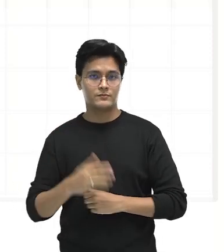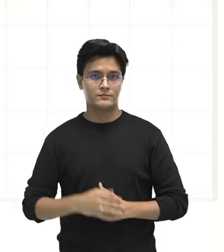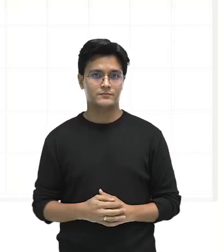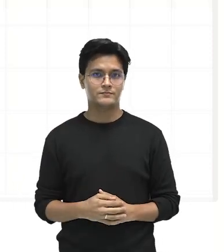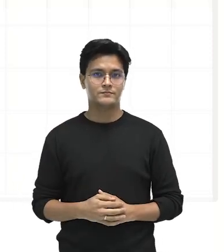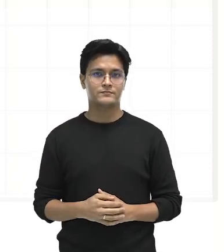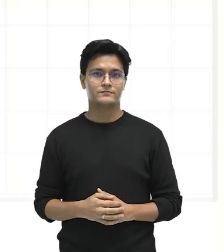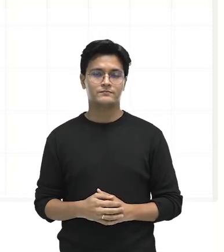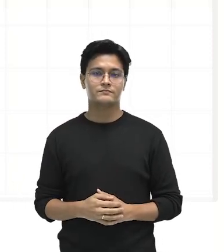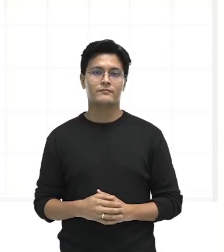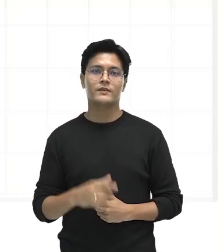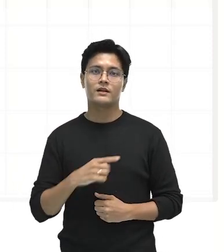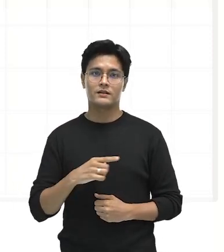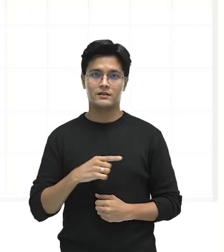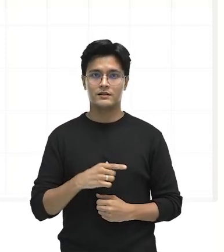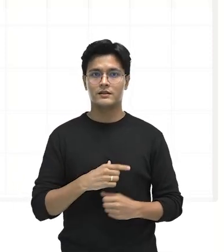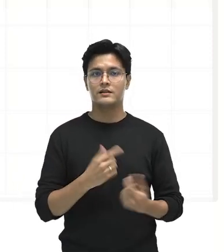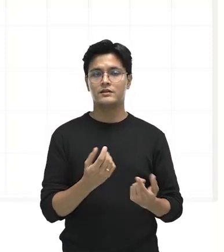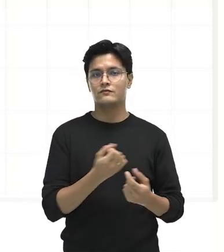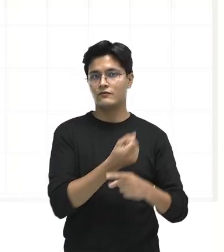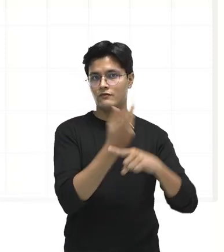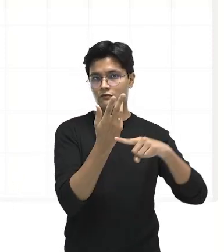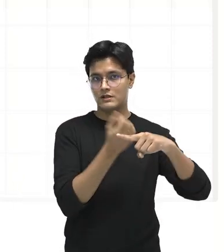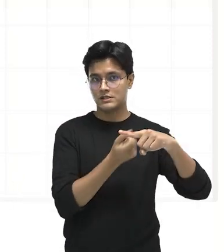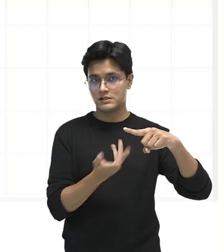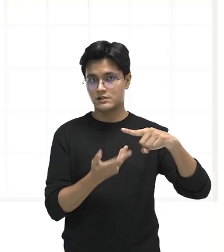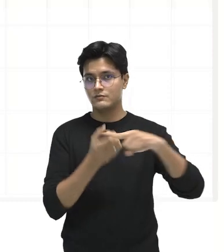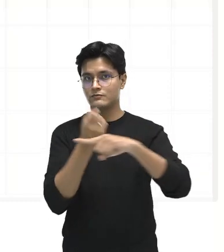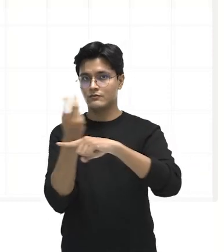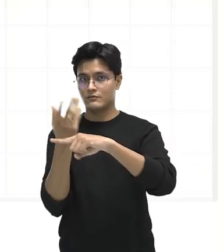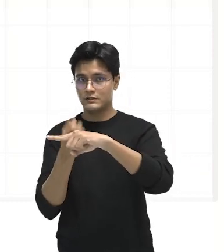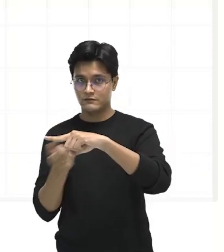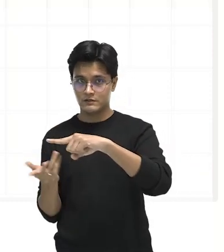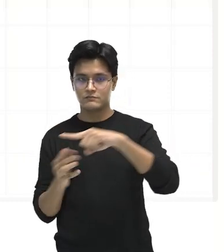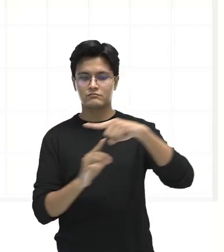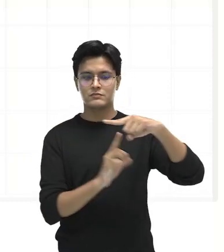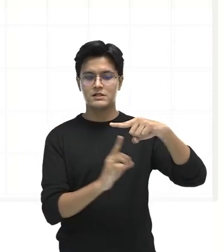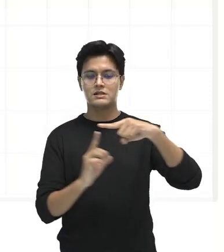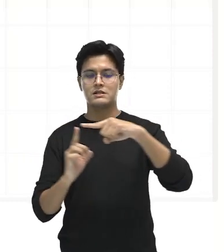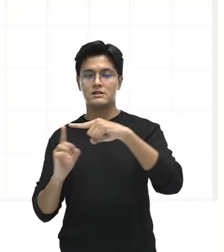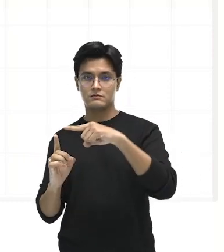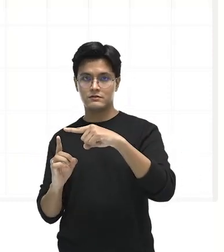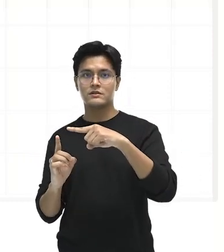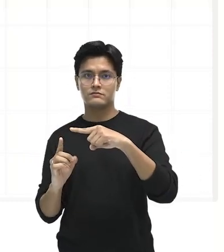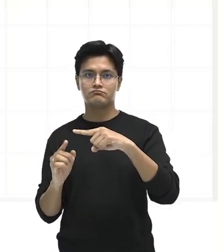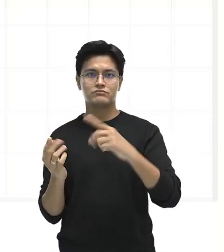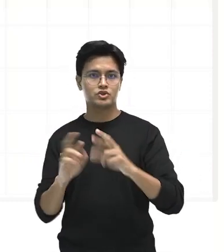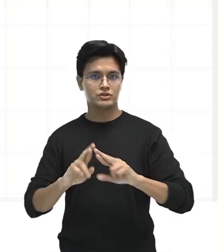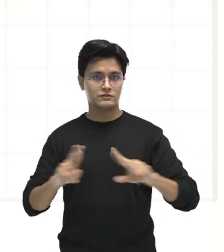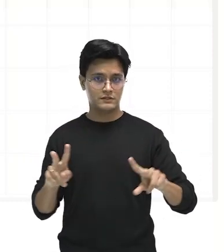nós estamos aqui diante de duas frações com denominadores diferentes, tá?